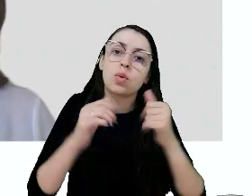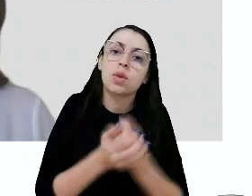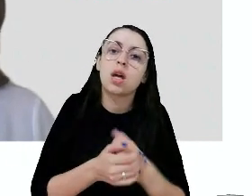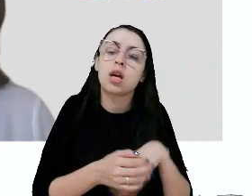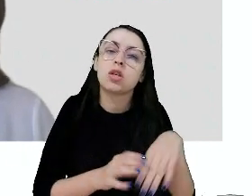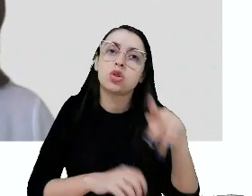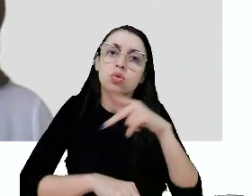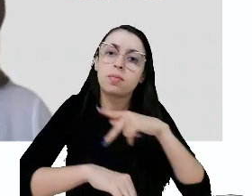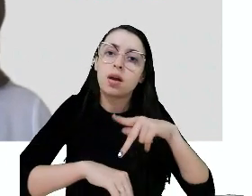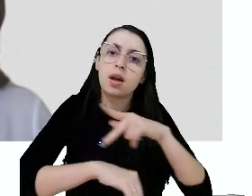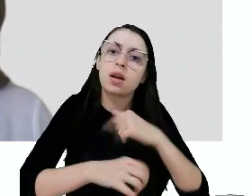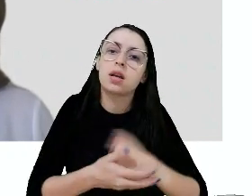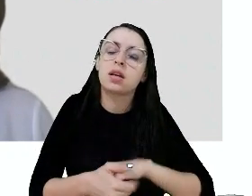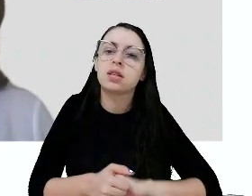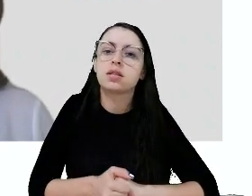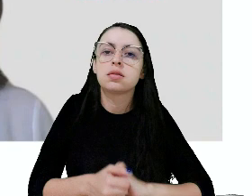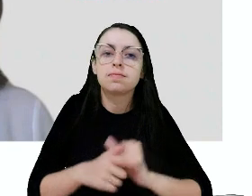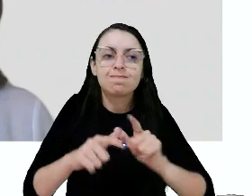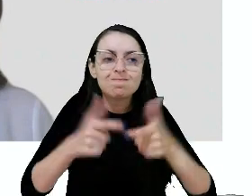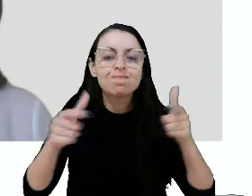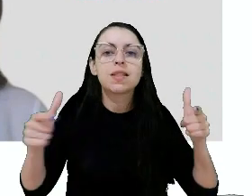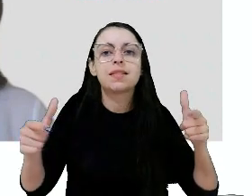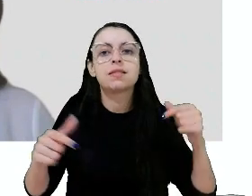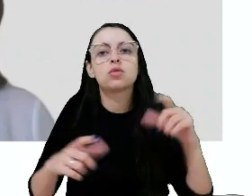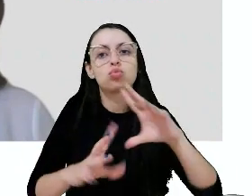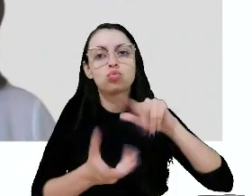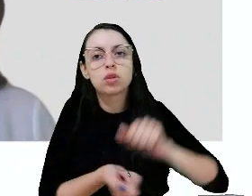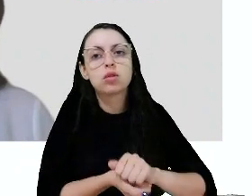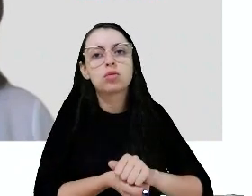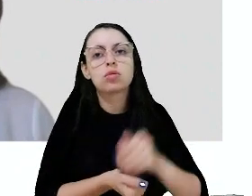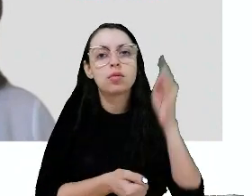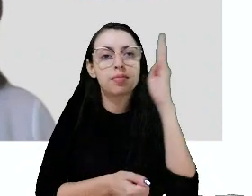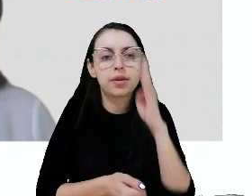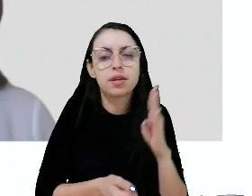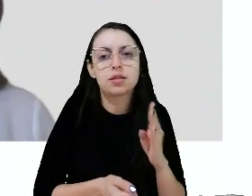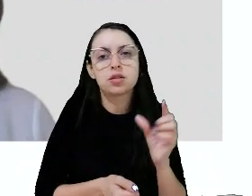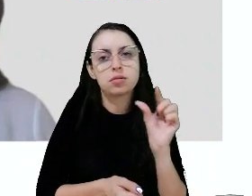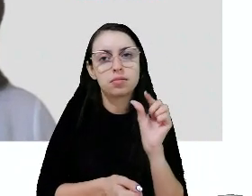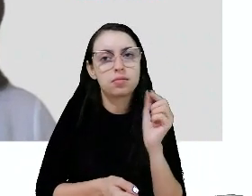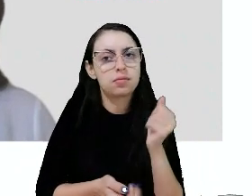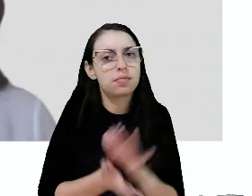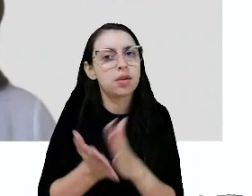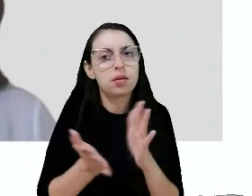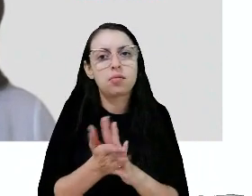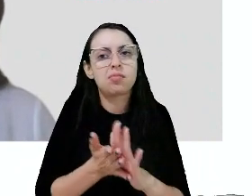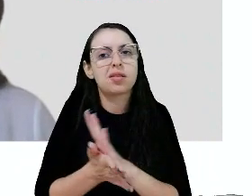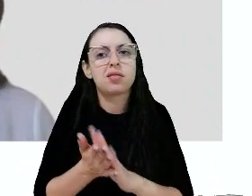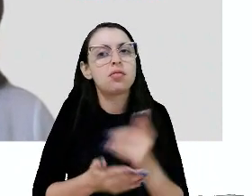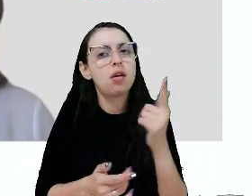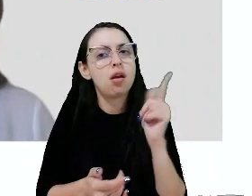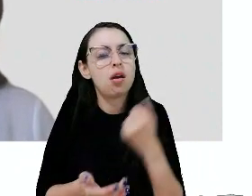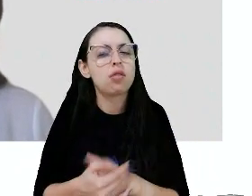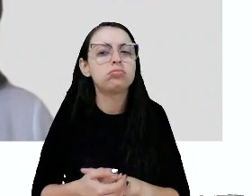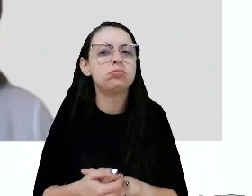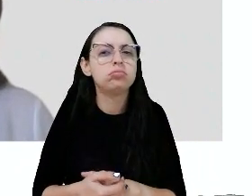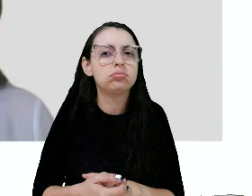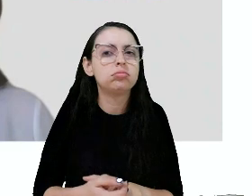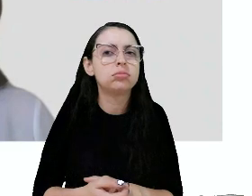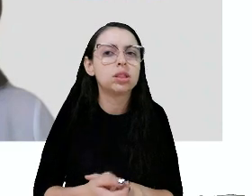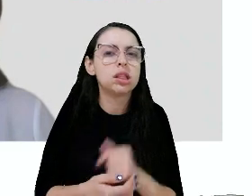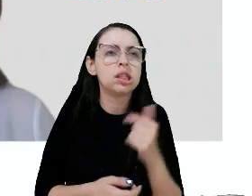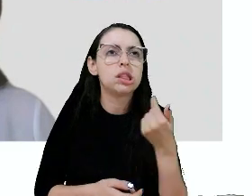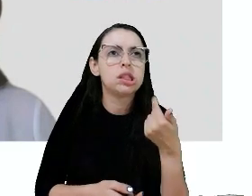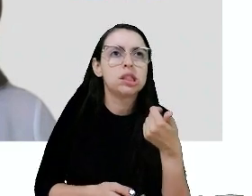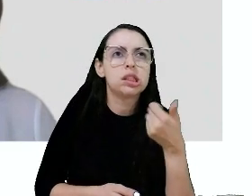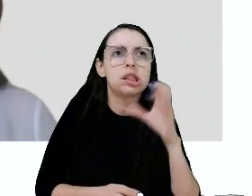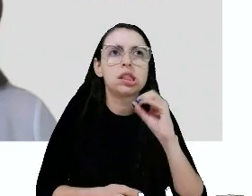do nosso país, que são das maiores do mundo, e o Brasil não é um dos países mais pobres do mundo. Até muito pouco tempo ele